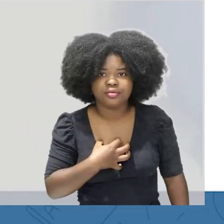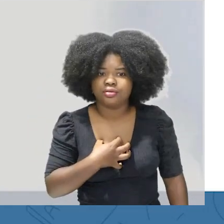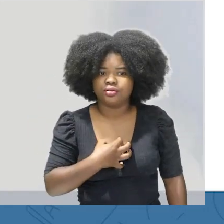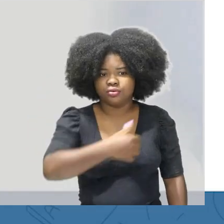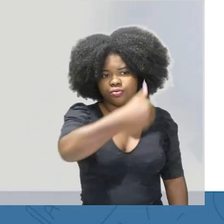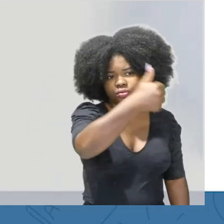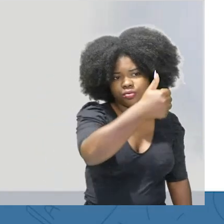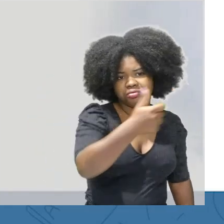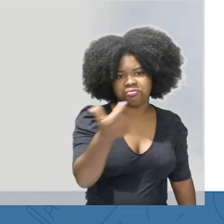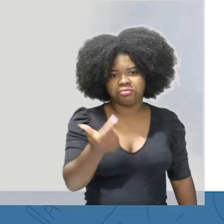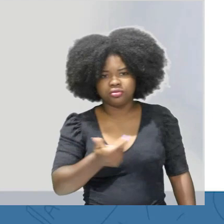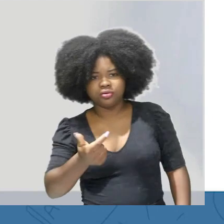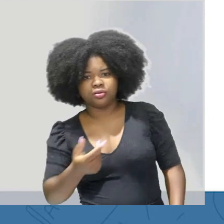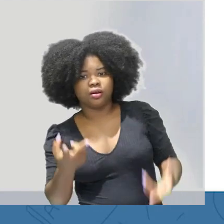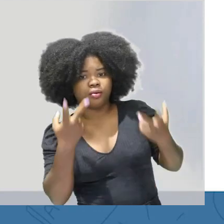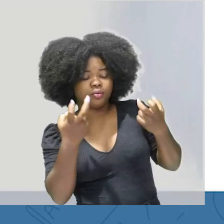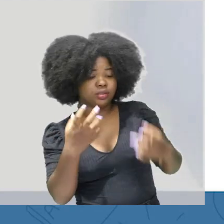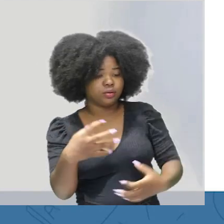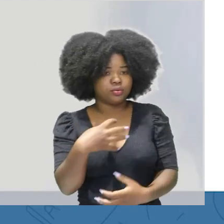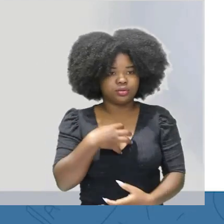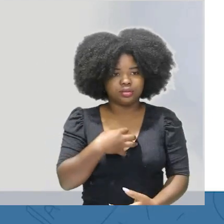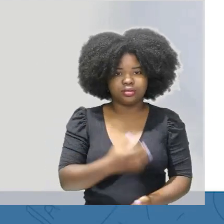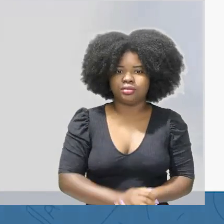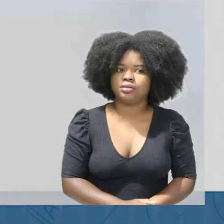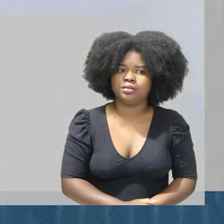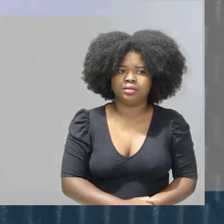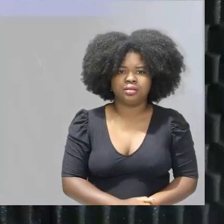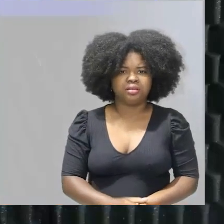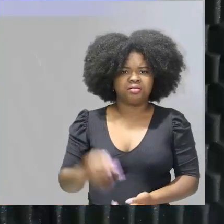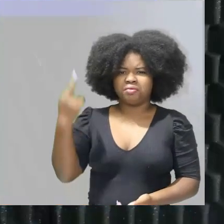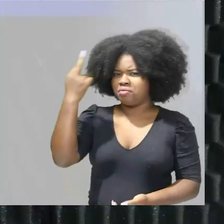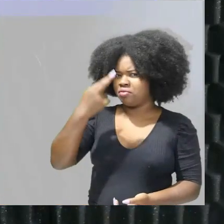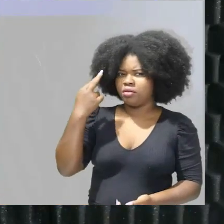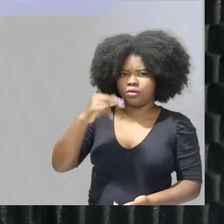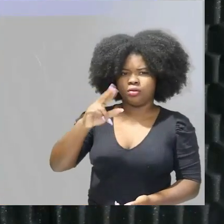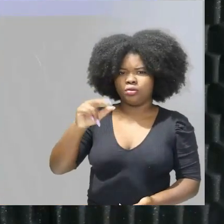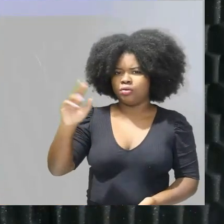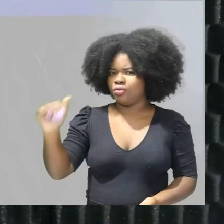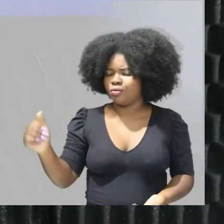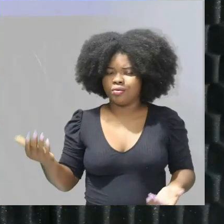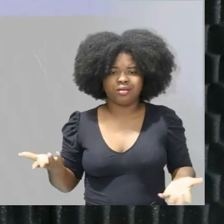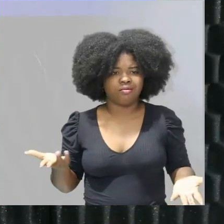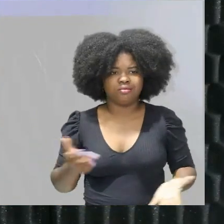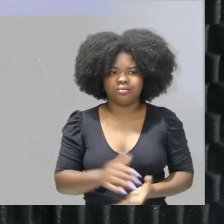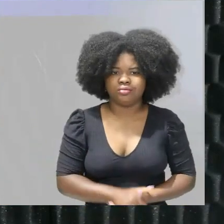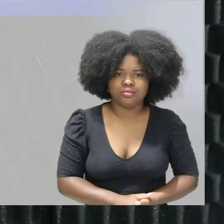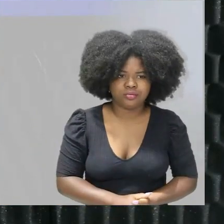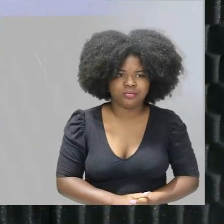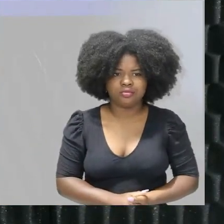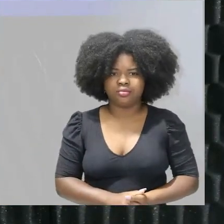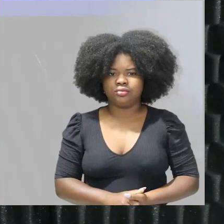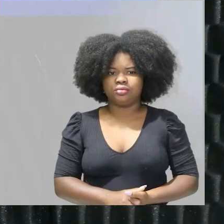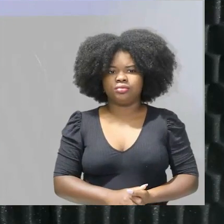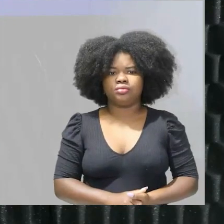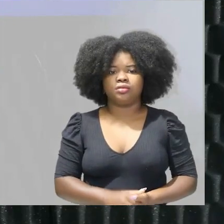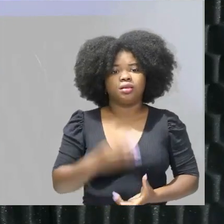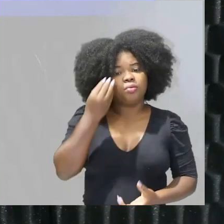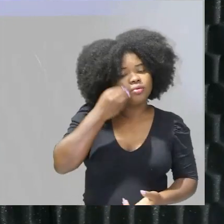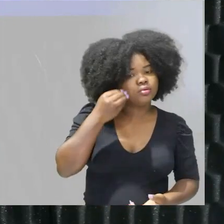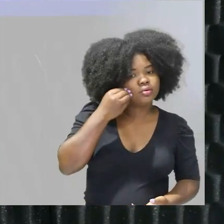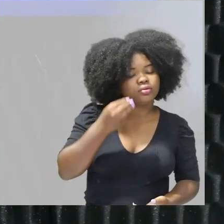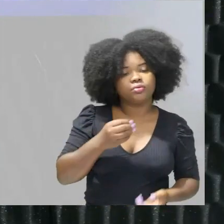valoriza a percepção e sentidos não é a razão não é um racionalismo é um empirismo ou uma